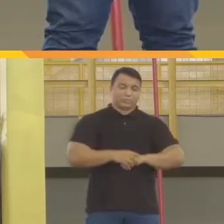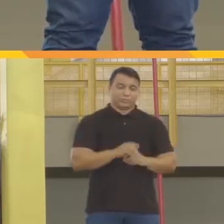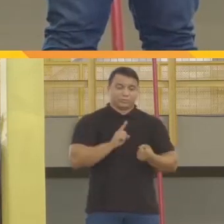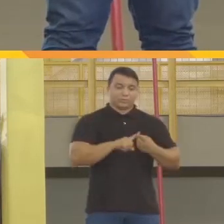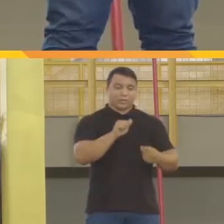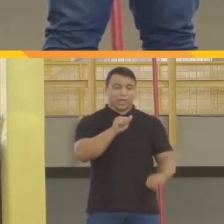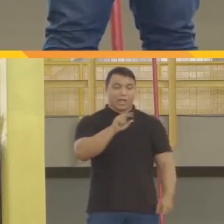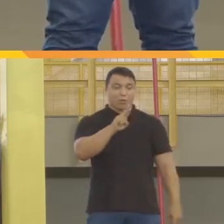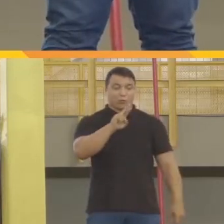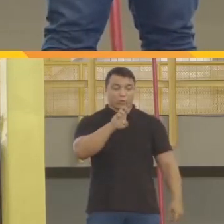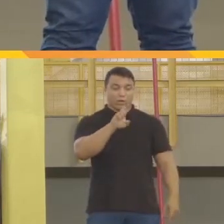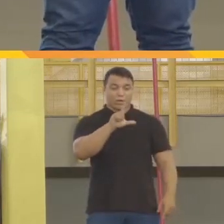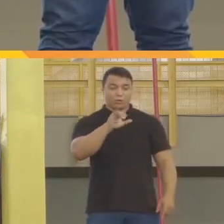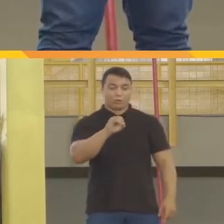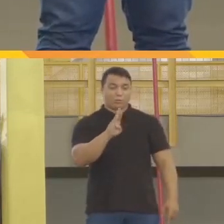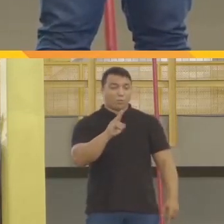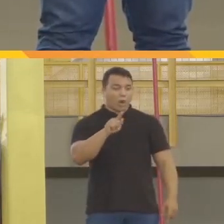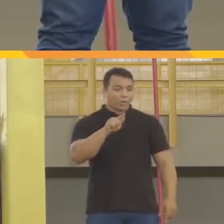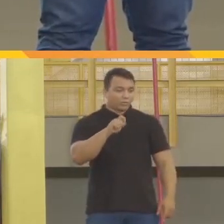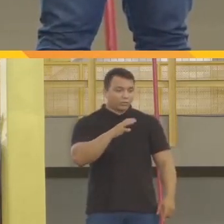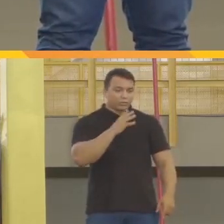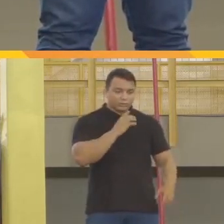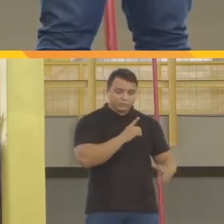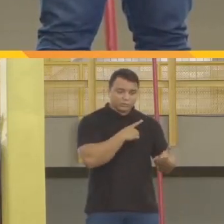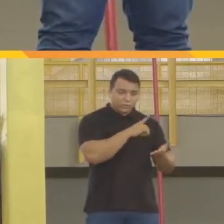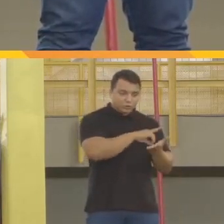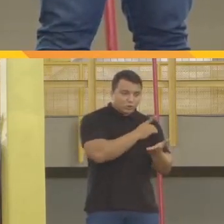Aurélio Buarque de Holanda, o homem que fez o dicionário.